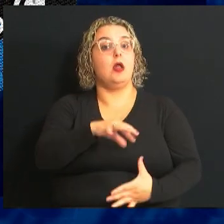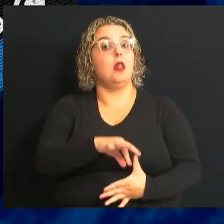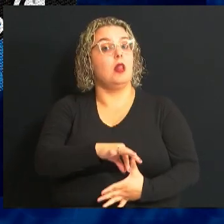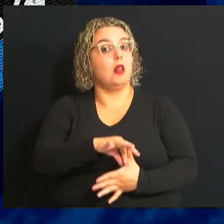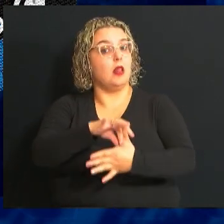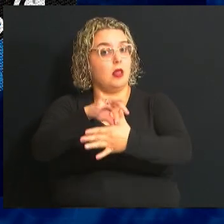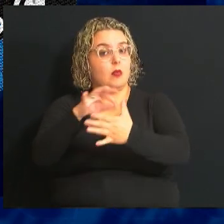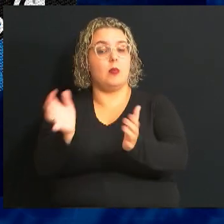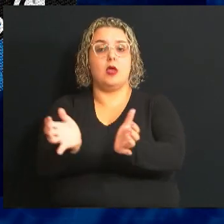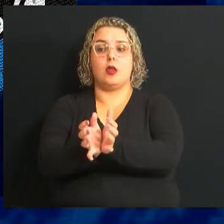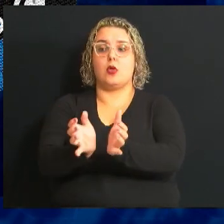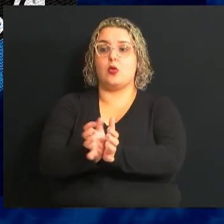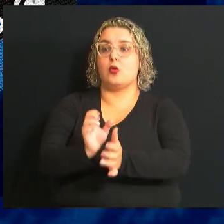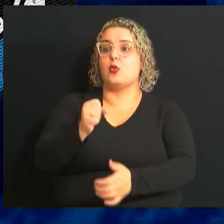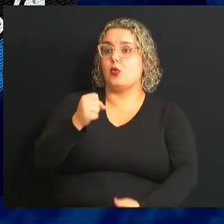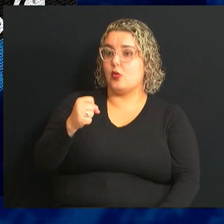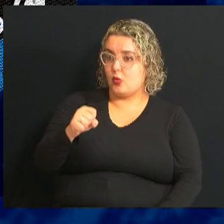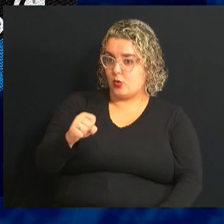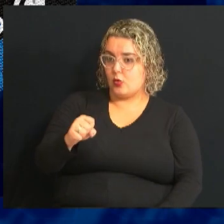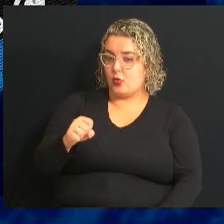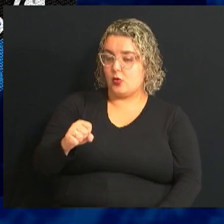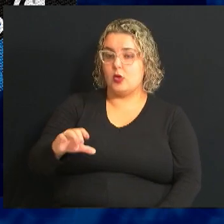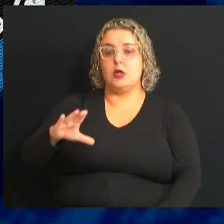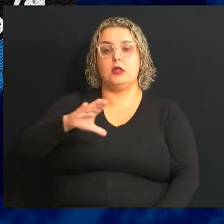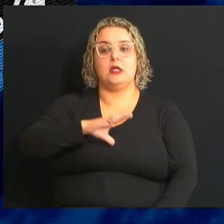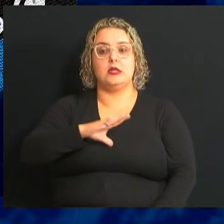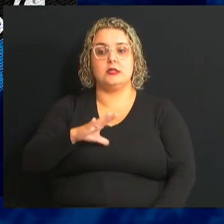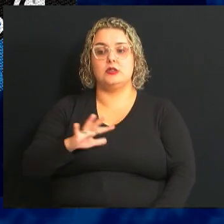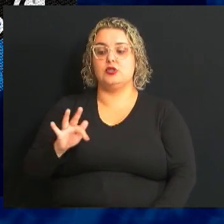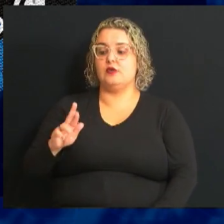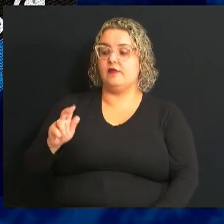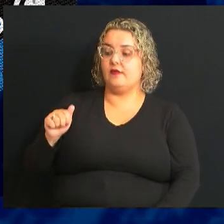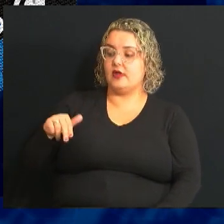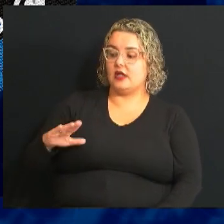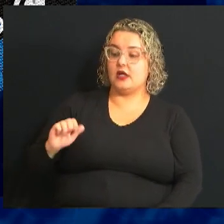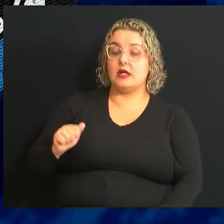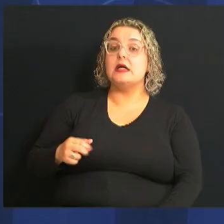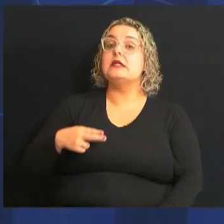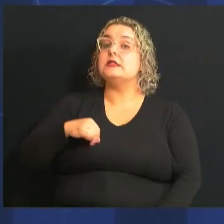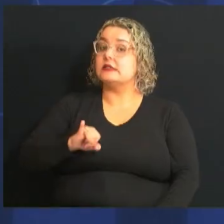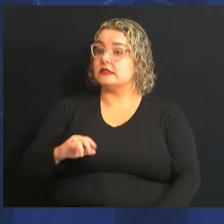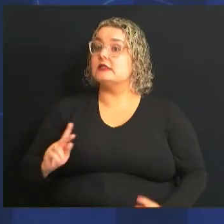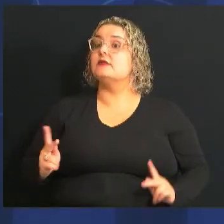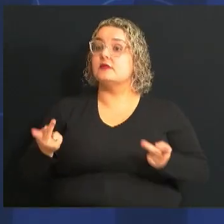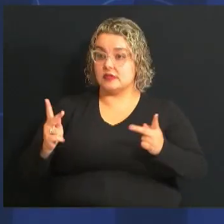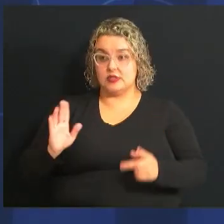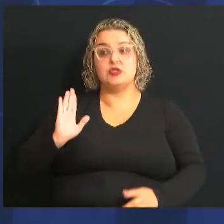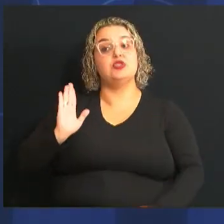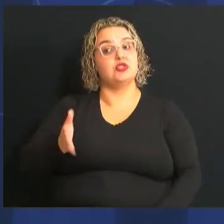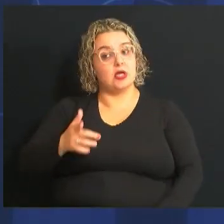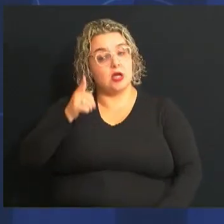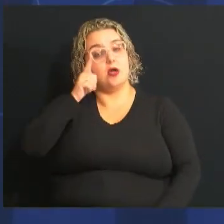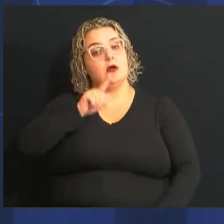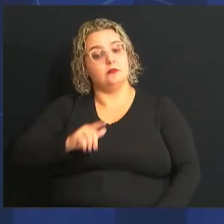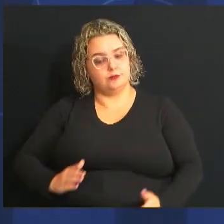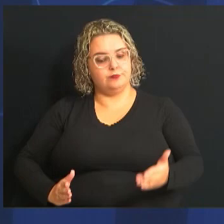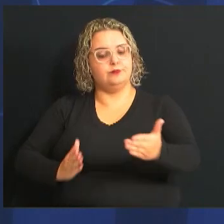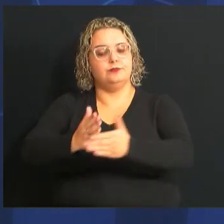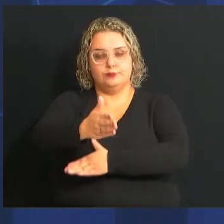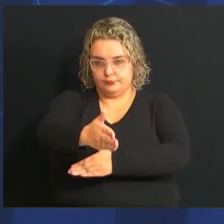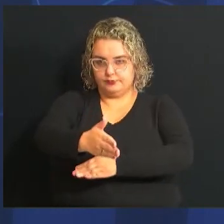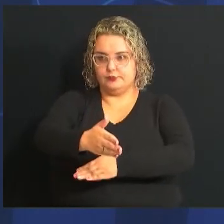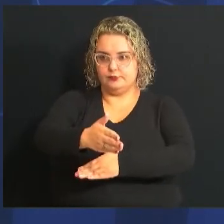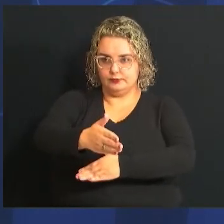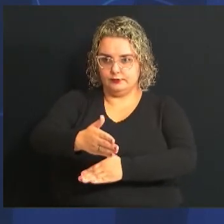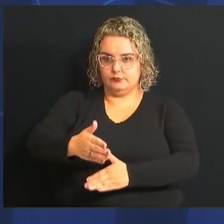grupo 8, que fica na cidade de Franca. Se vencer hoje, já consegue a classificação com uma rodada